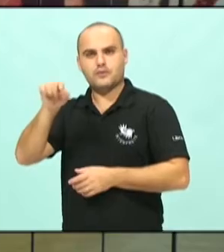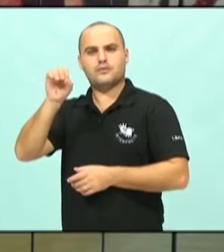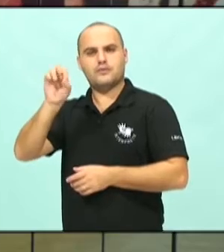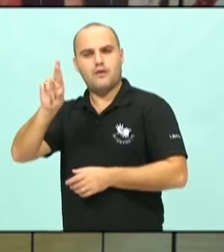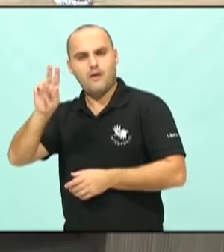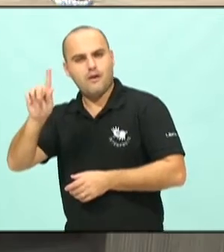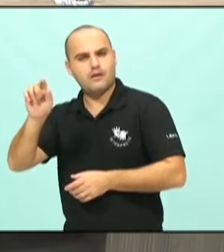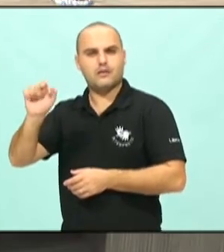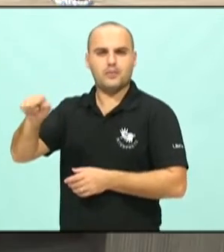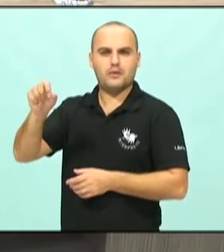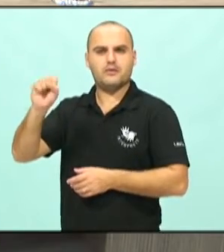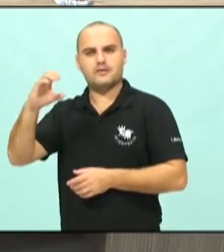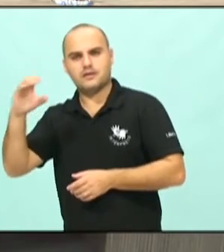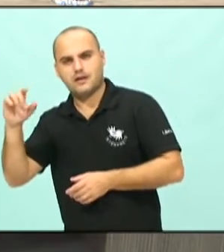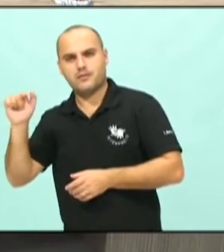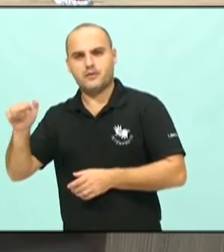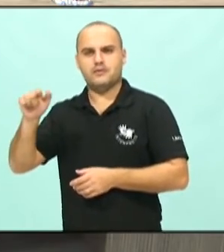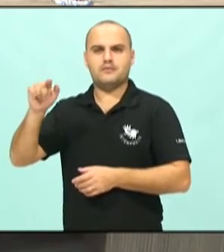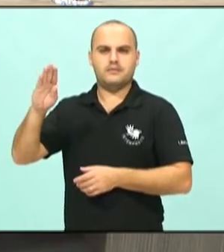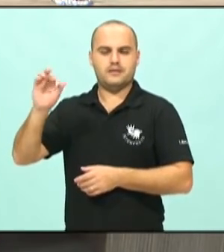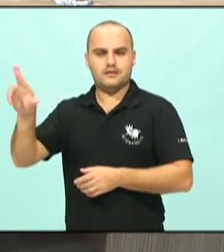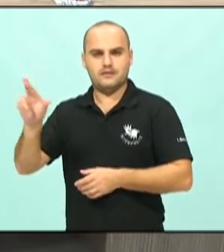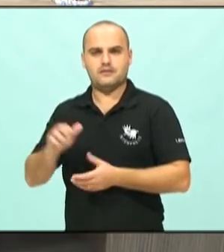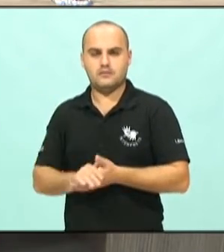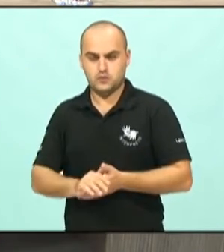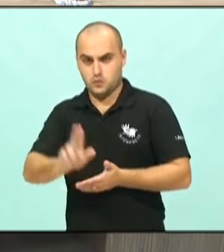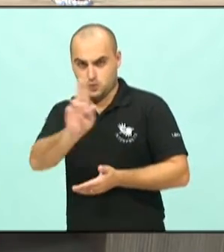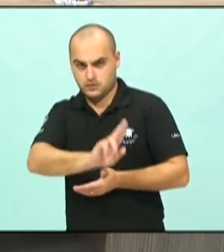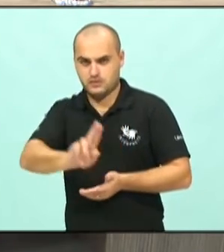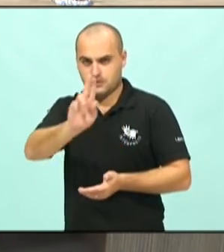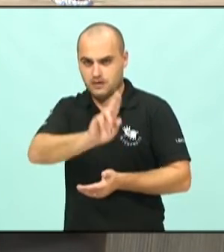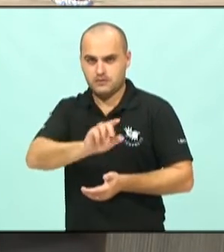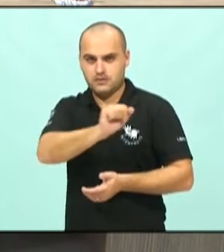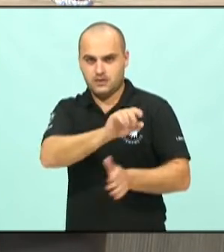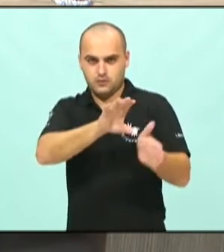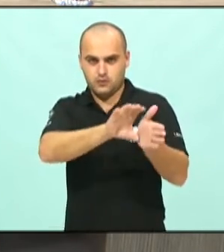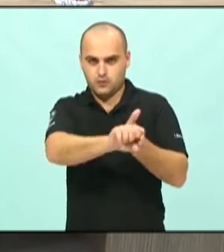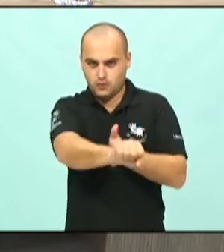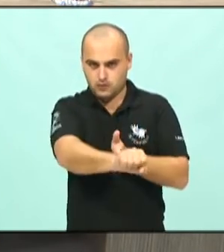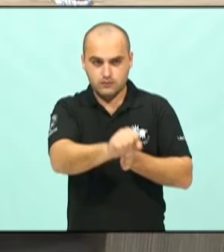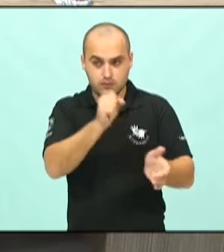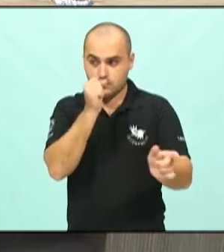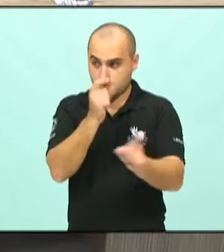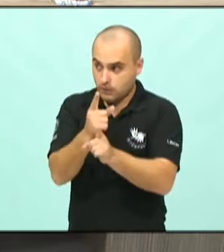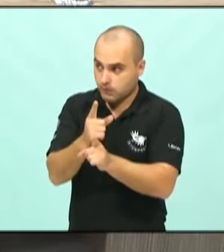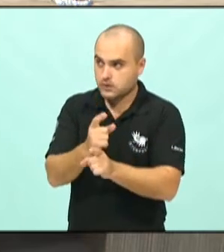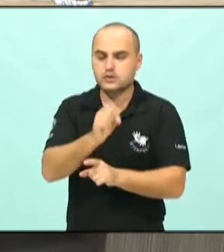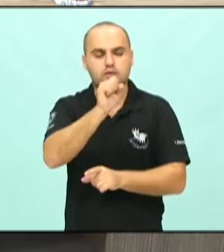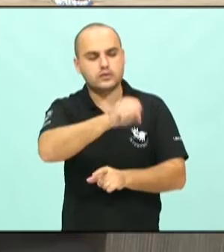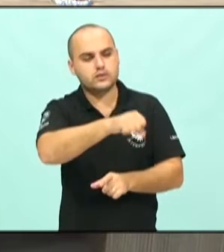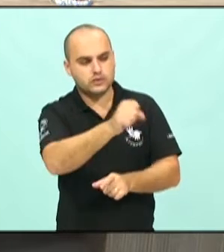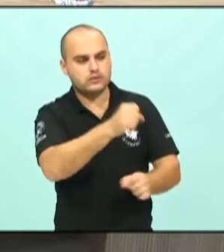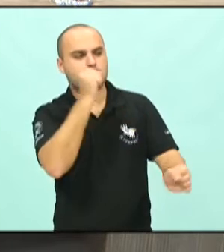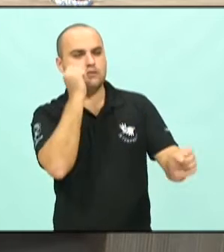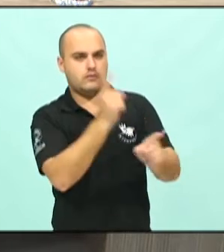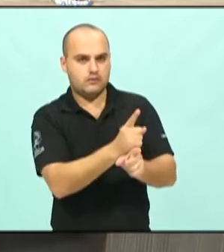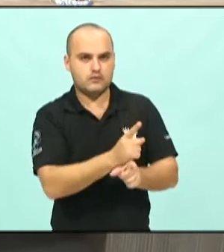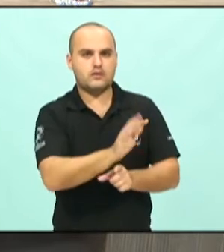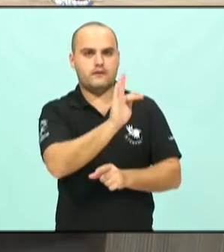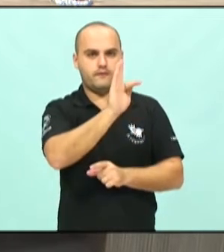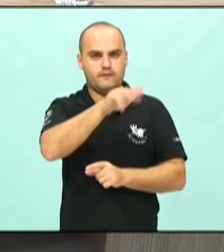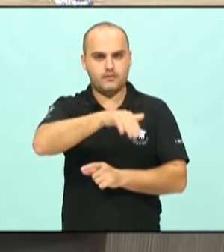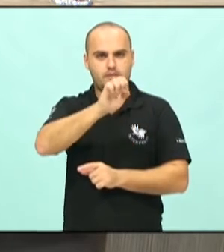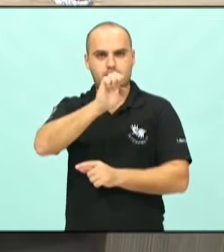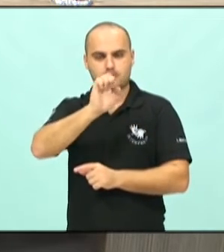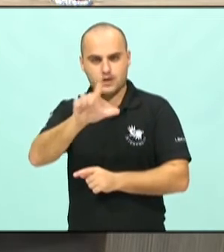www.femel.itajaí.com.org e alguma coisa assim. Usando o buscador, o Google, a gente localiza Fundação Municipal de Esporte e Lazer de